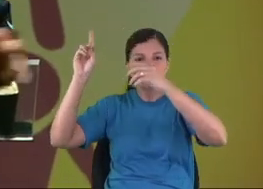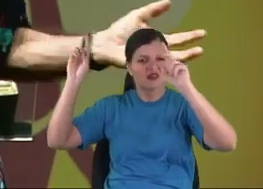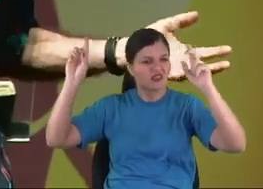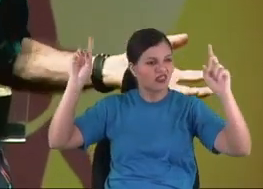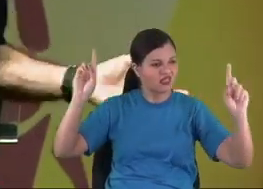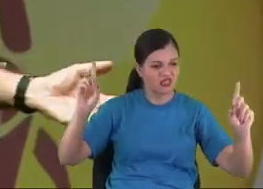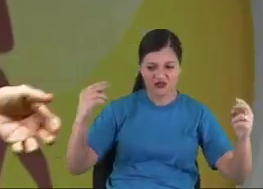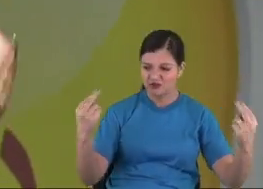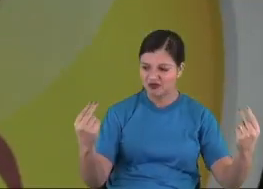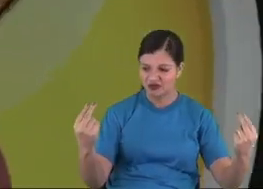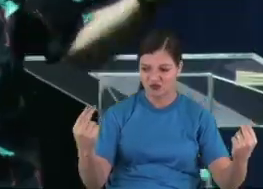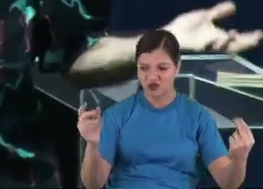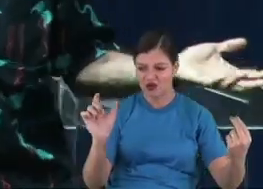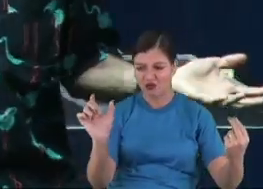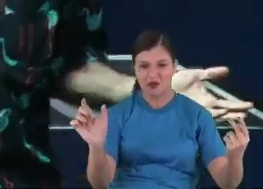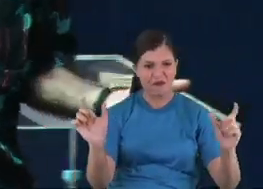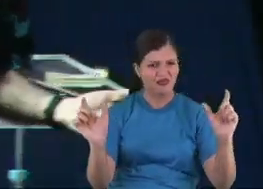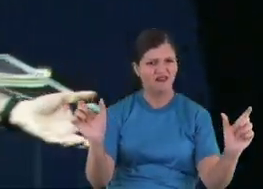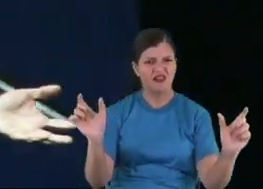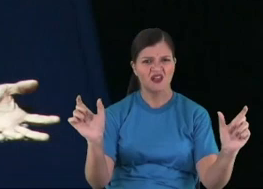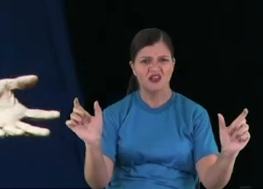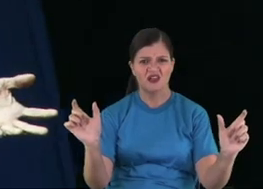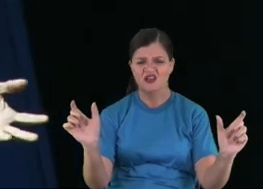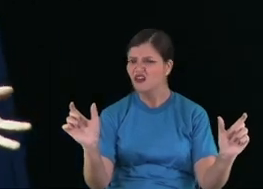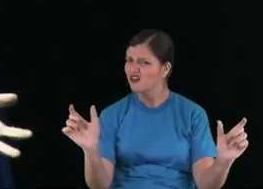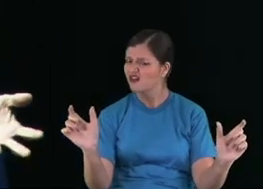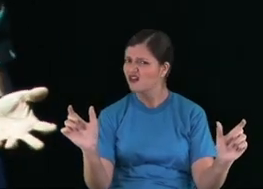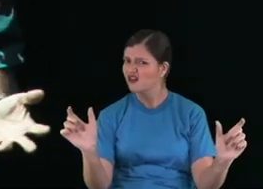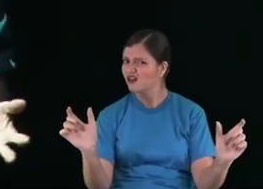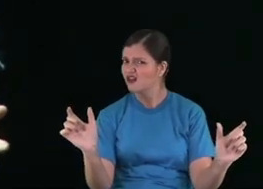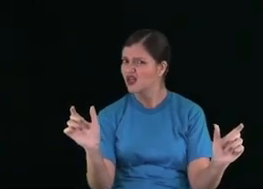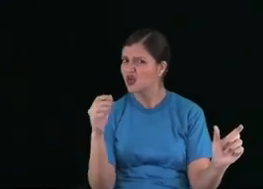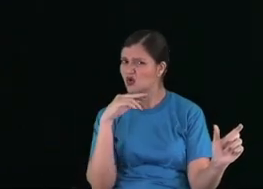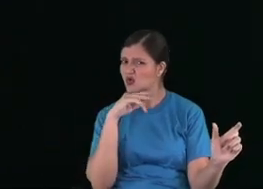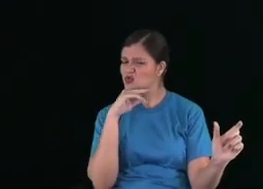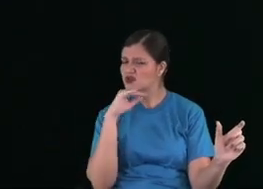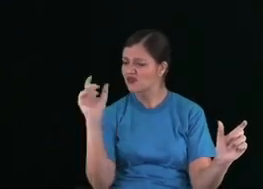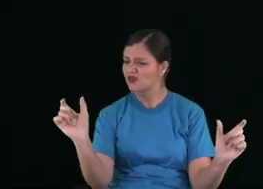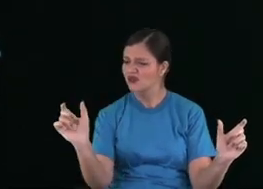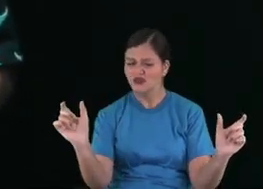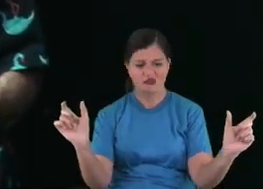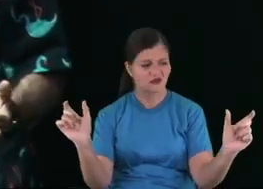de uma palavra, de expressão, de frustração.